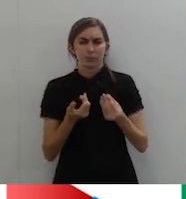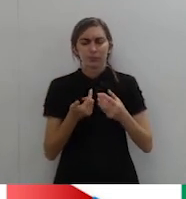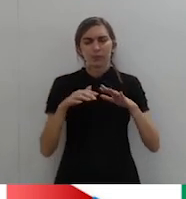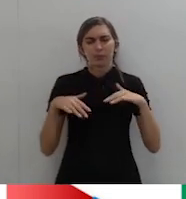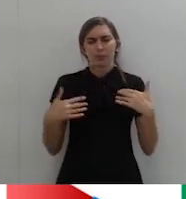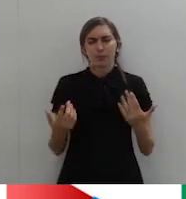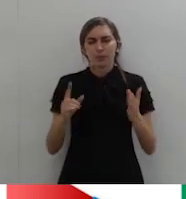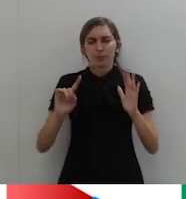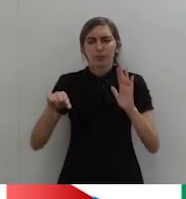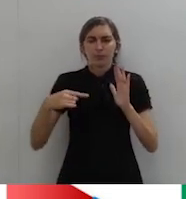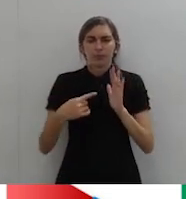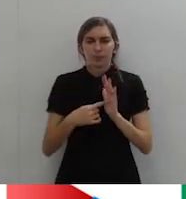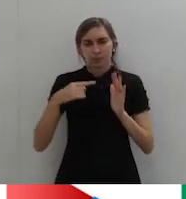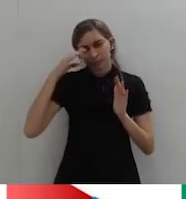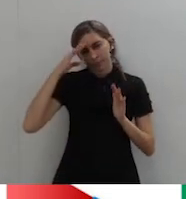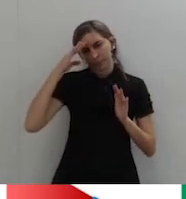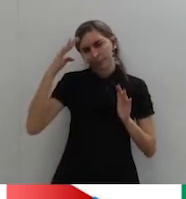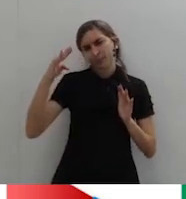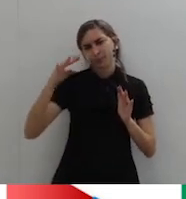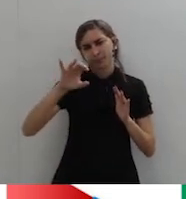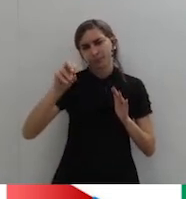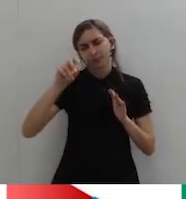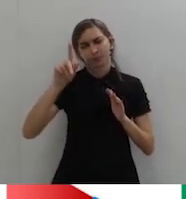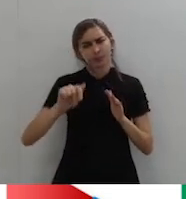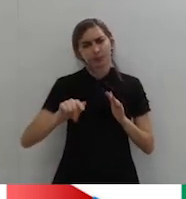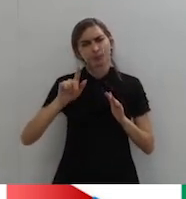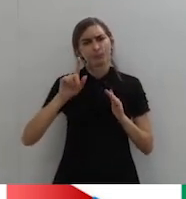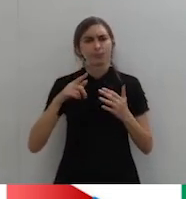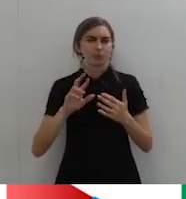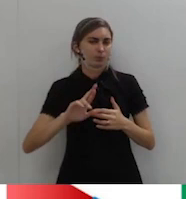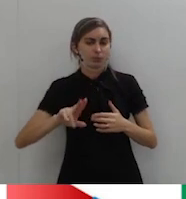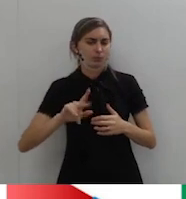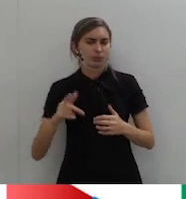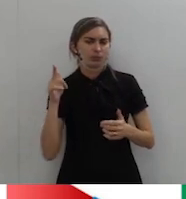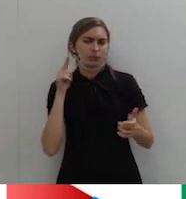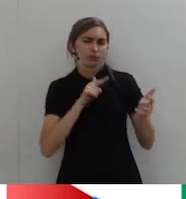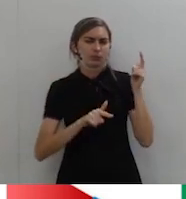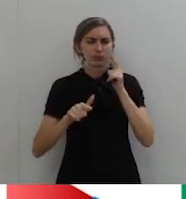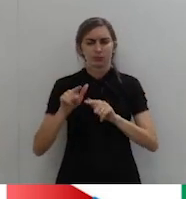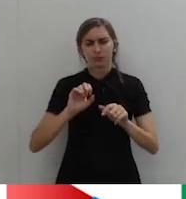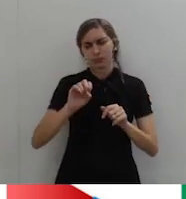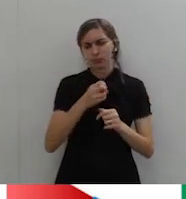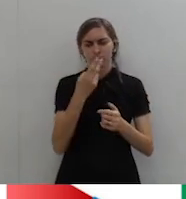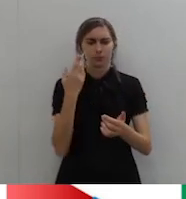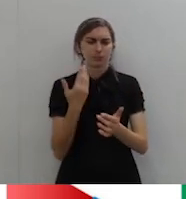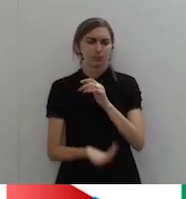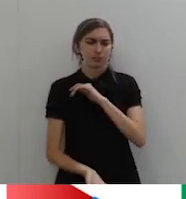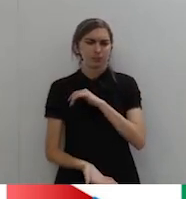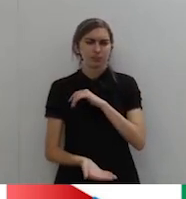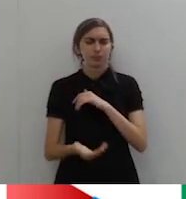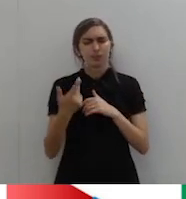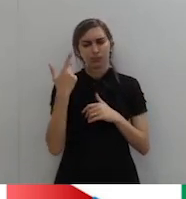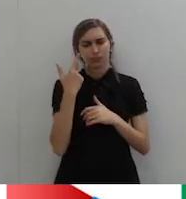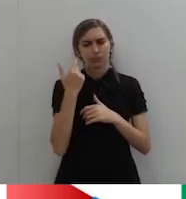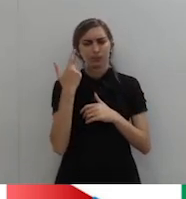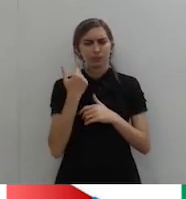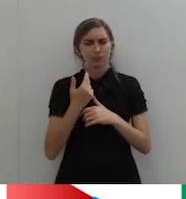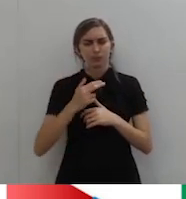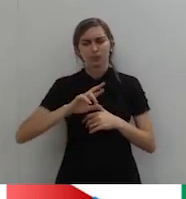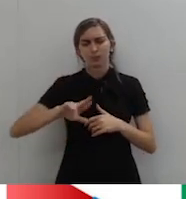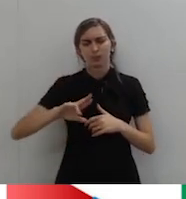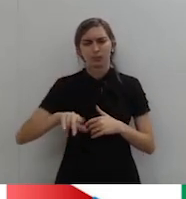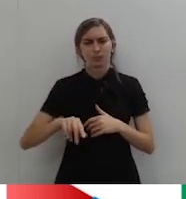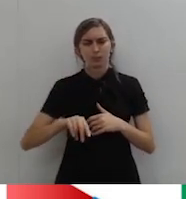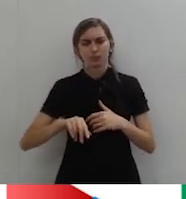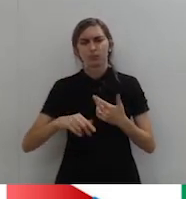outro? Então, o objetivo principal do jogo não é ganhar ou perder, Normalmente,